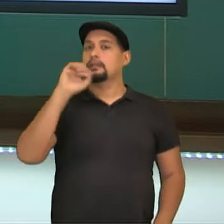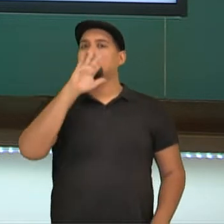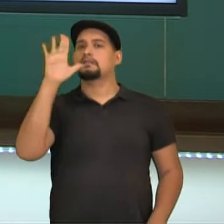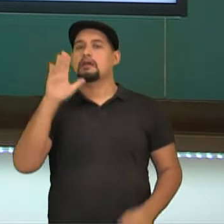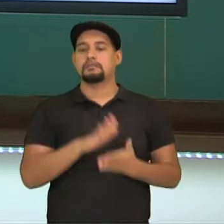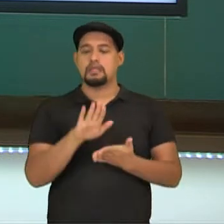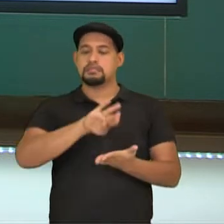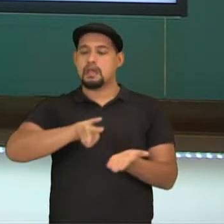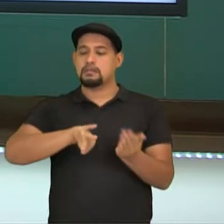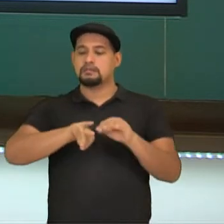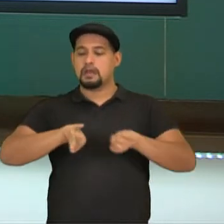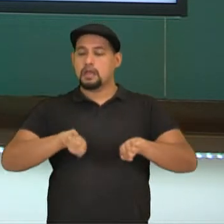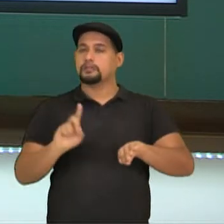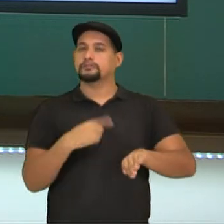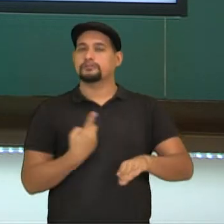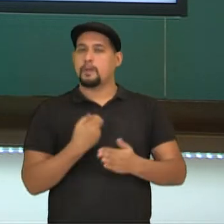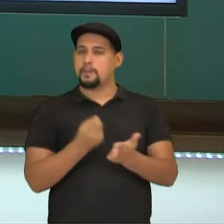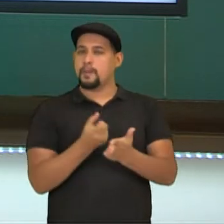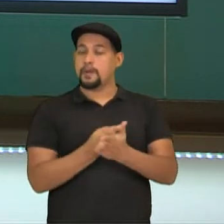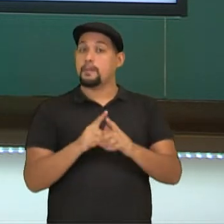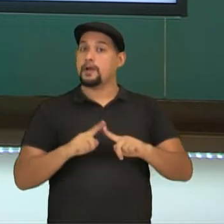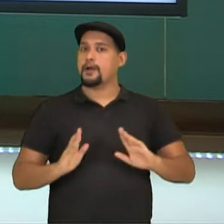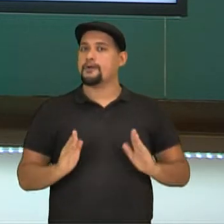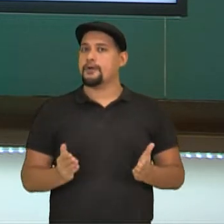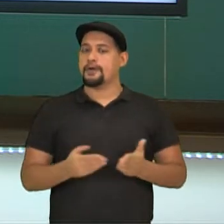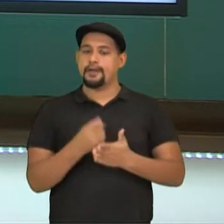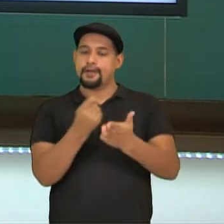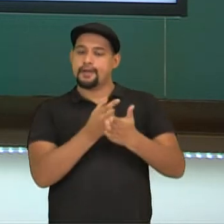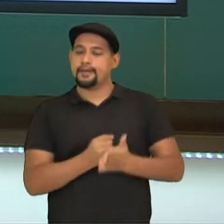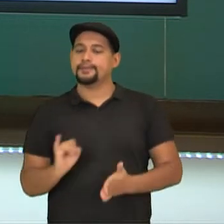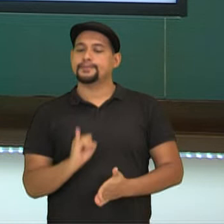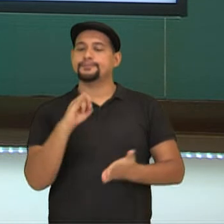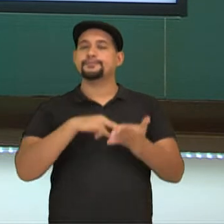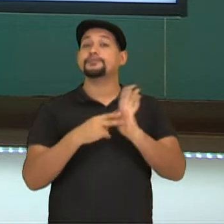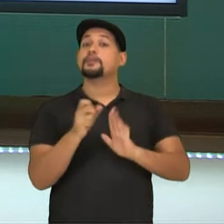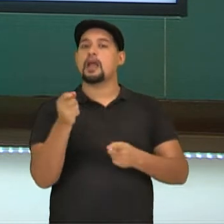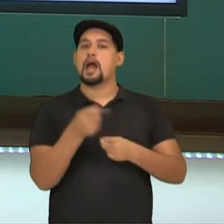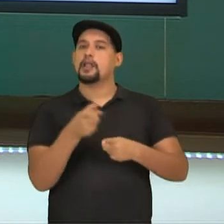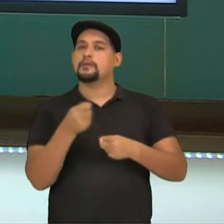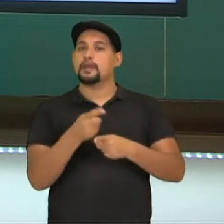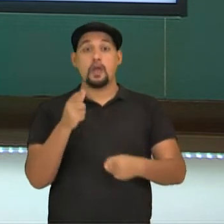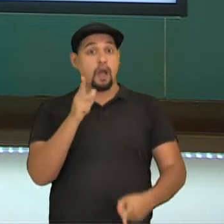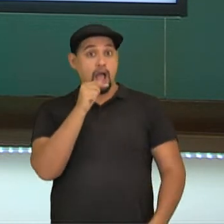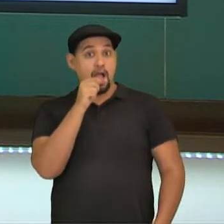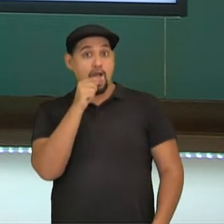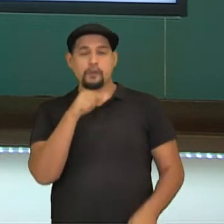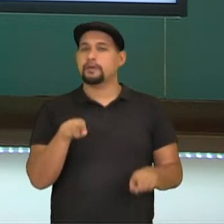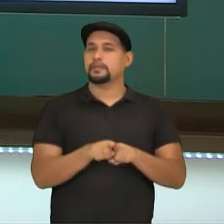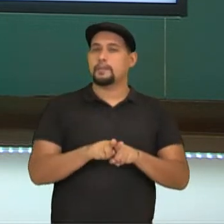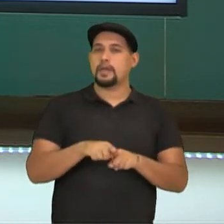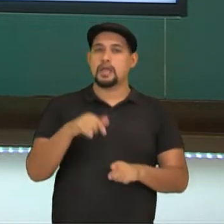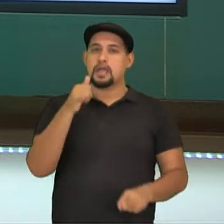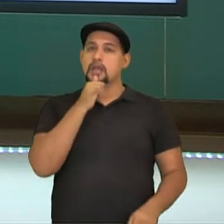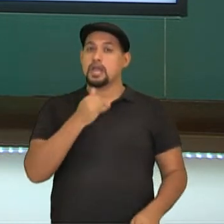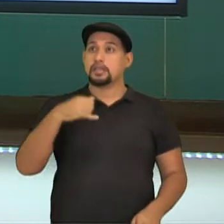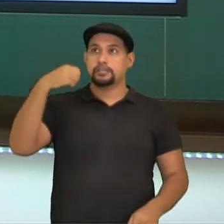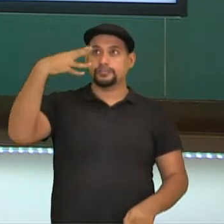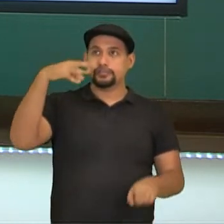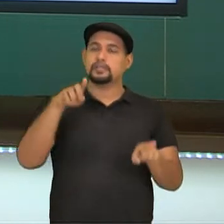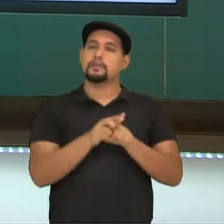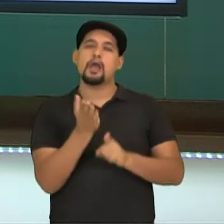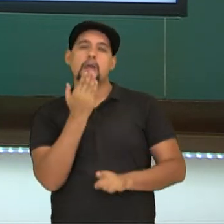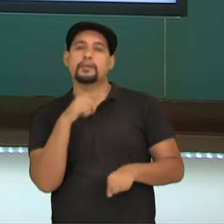e separar bem dentro do nosso orçamento. Então, as despesas essenciais é o aluguel, a água, a energia, a